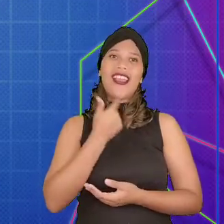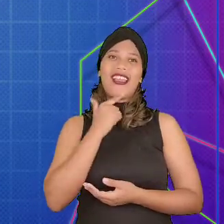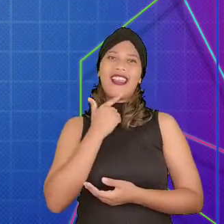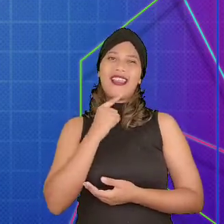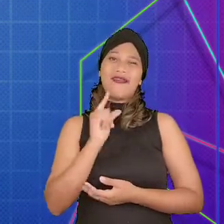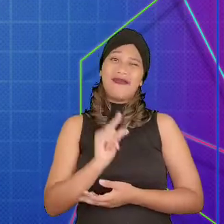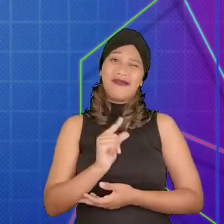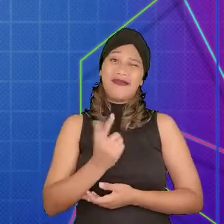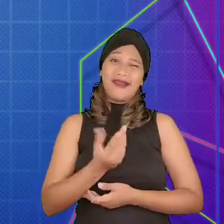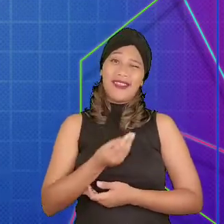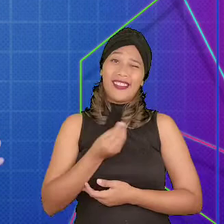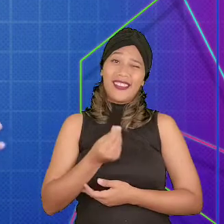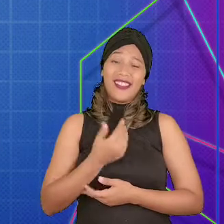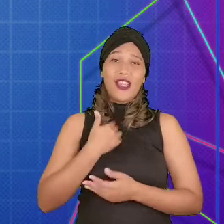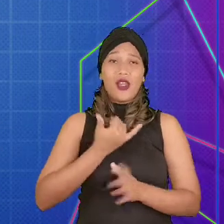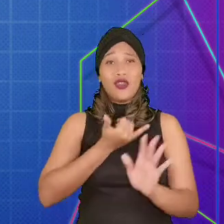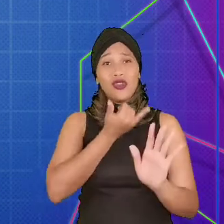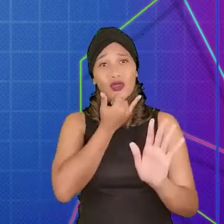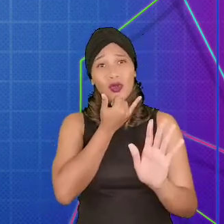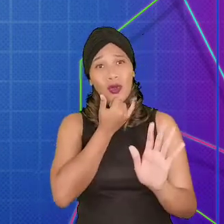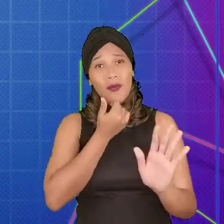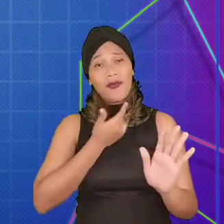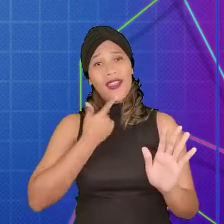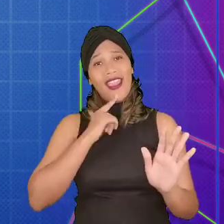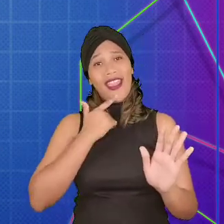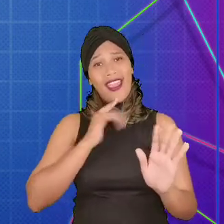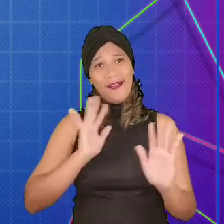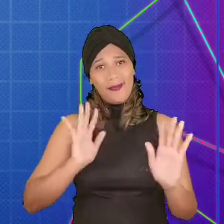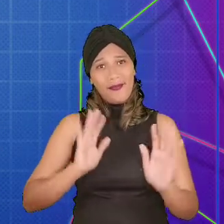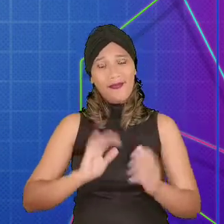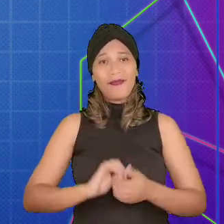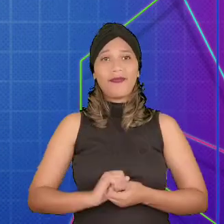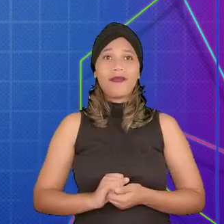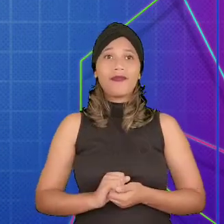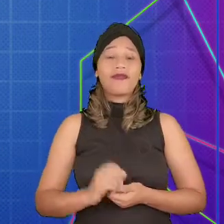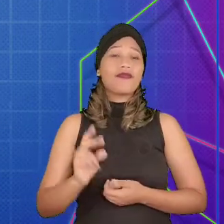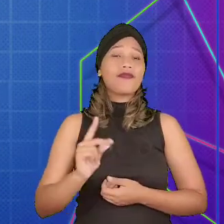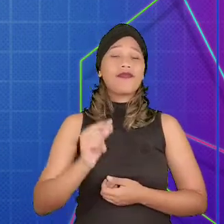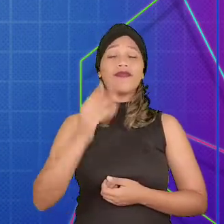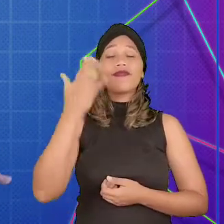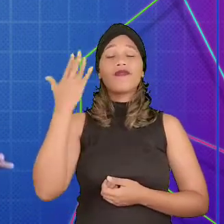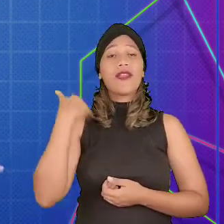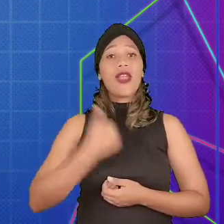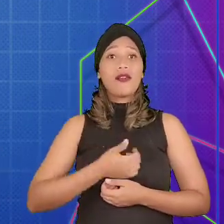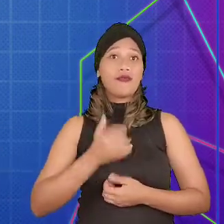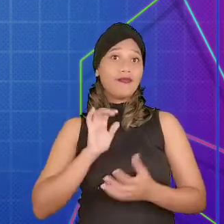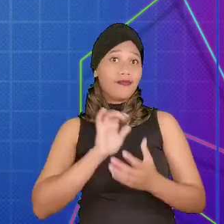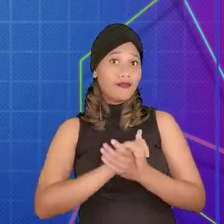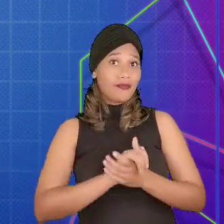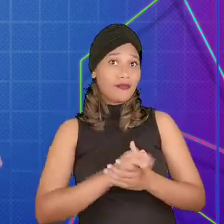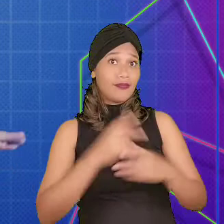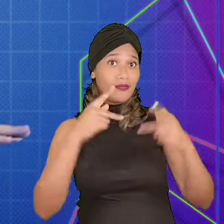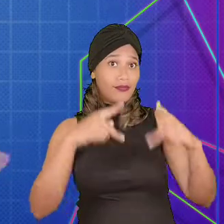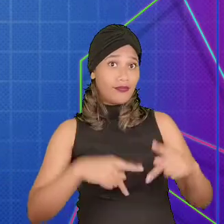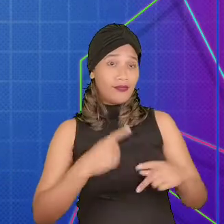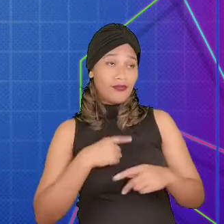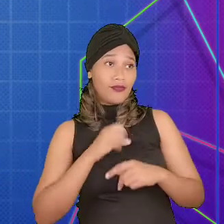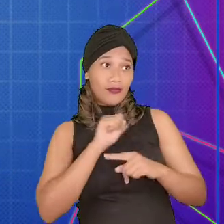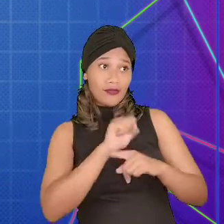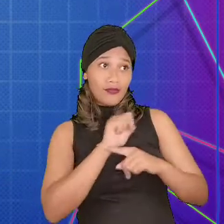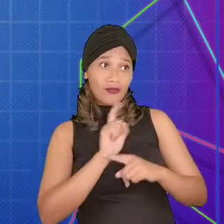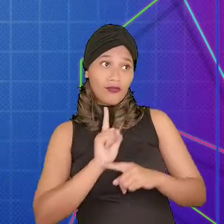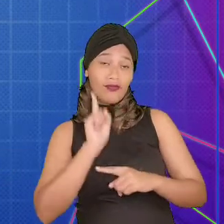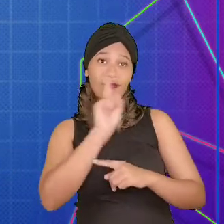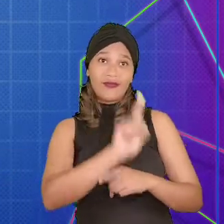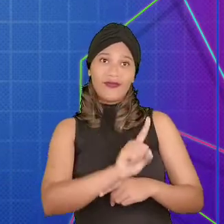são muito pequenas. Então já peço desculpa para os humoristas de plantão. Certa vez, a mulher de um programador pediu para ele ir ao mercado